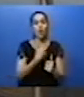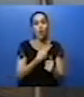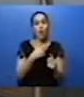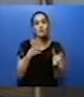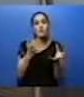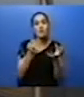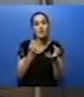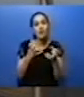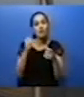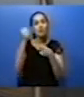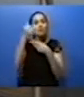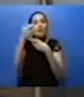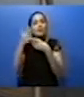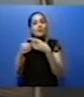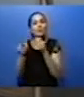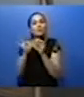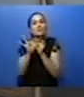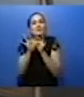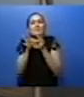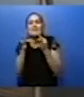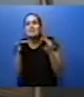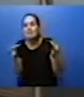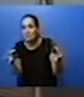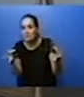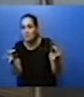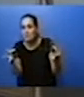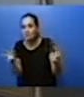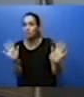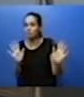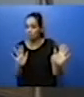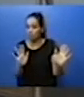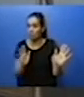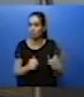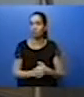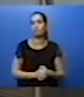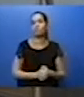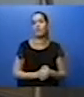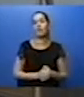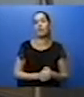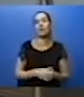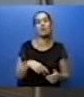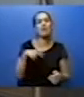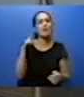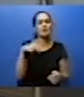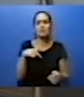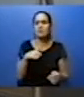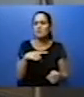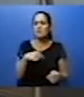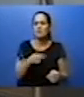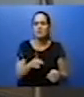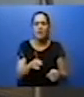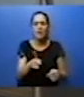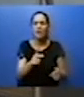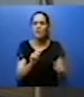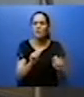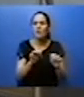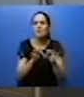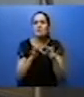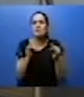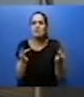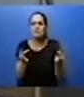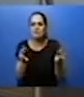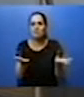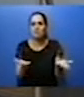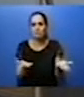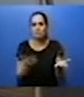são simples é o que eu falei que eu nem sempre estar em uma fração simples é uma fração